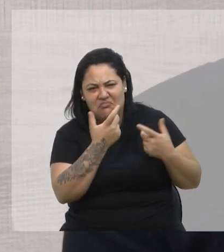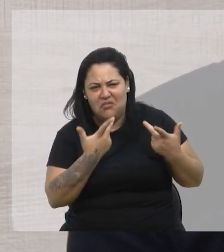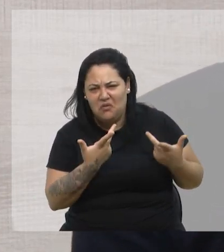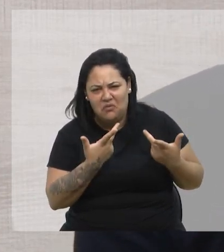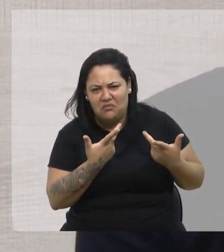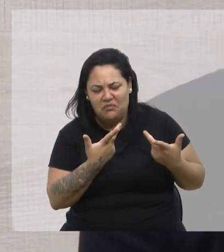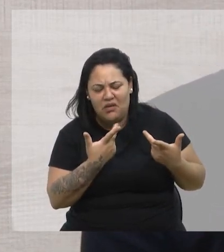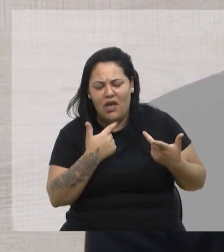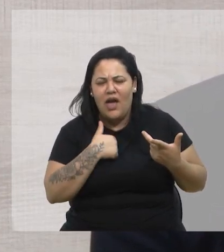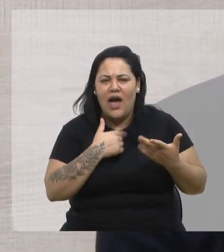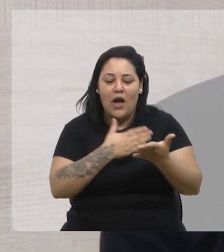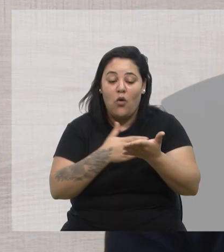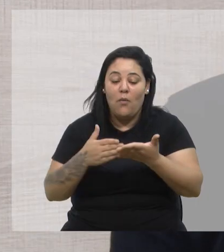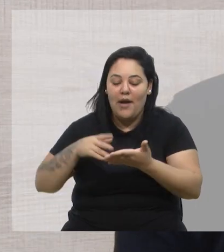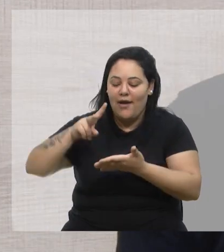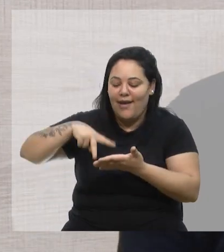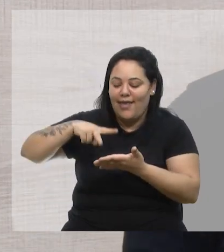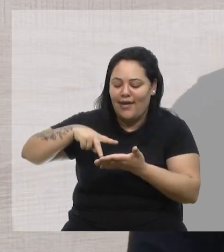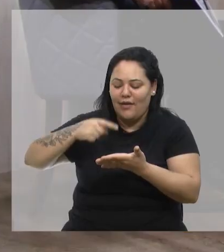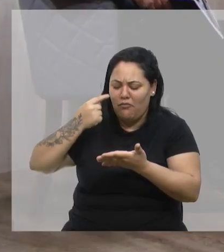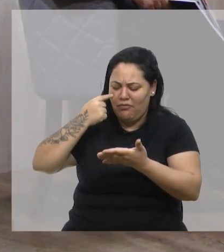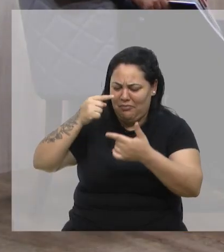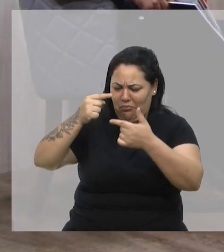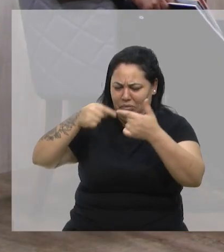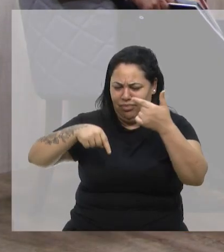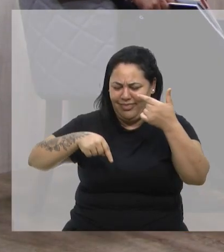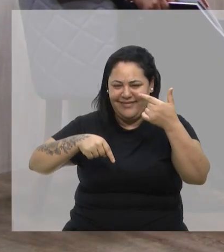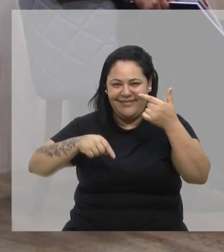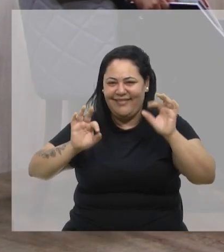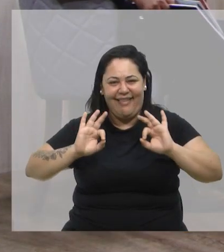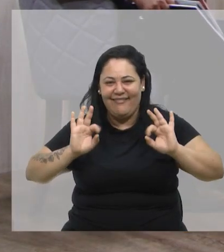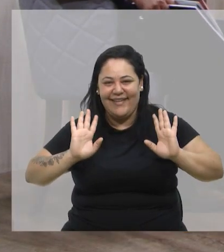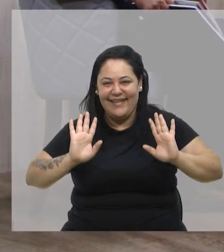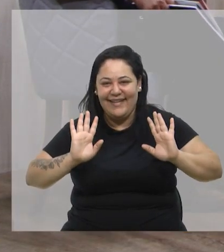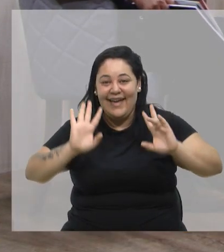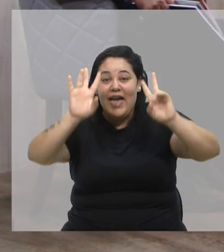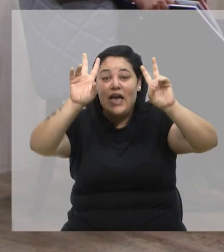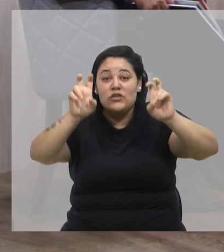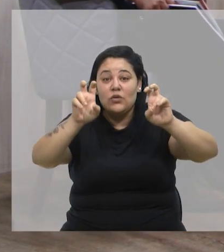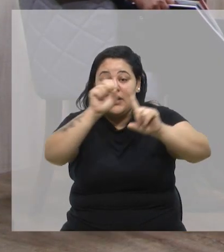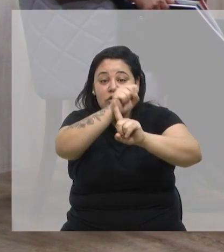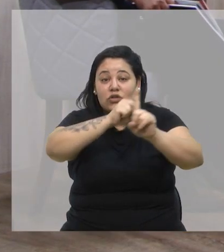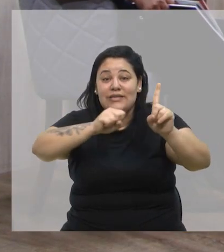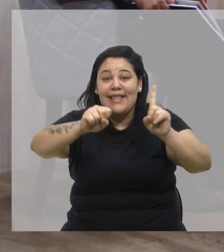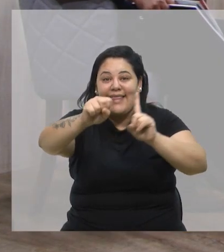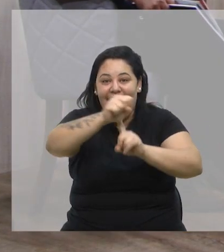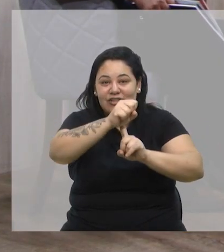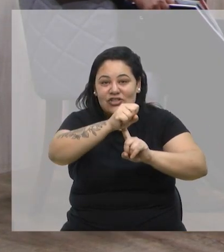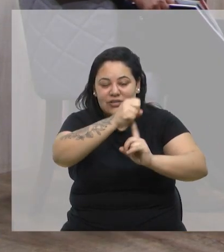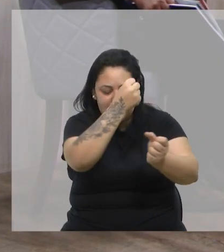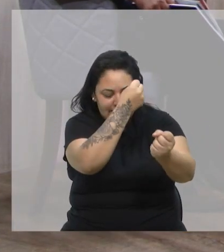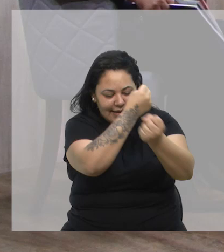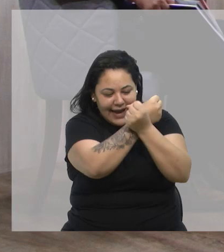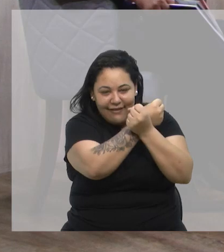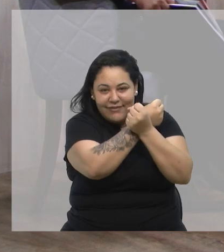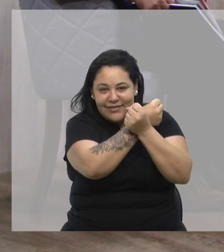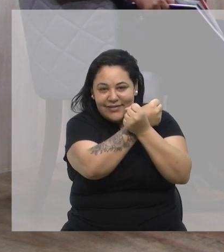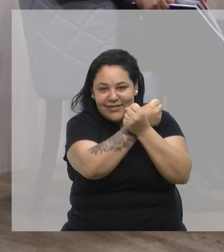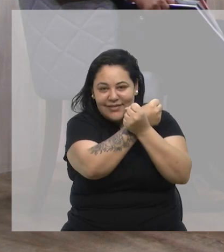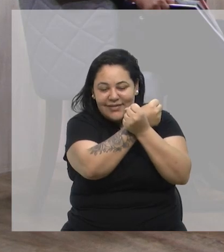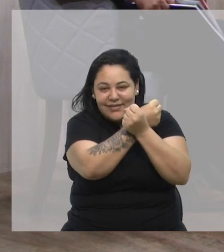um filho, alguma coisa assim. E quando tu começa a ler, tu começa a ver que não, aquilo ali é uma discussão sobre a sociedade escravista da